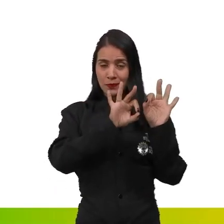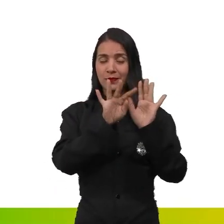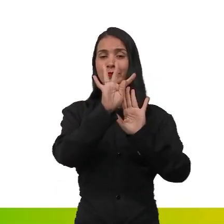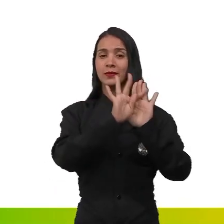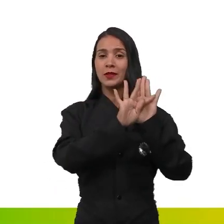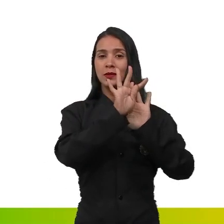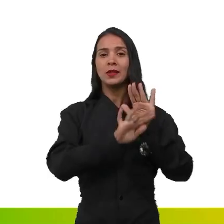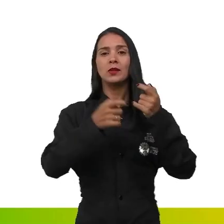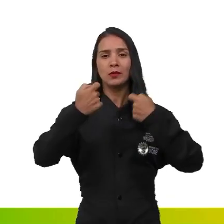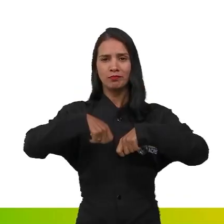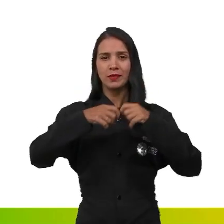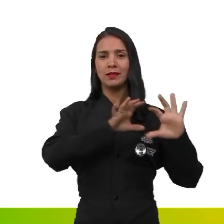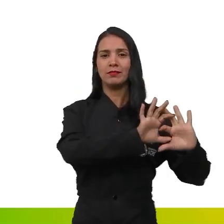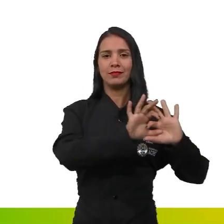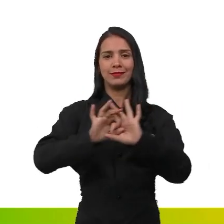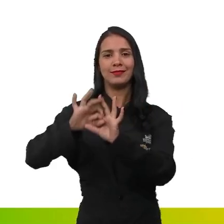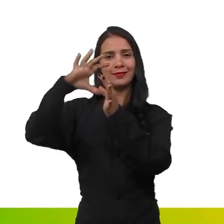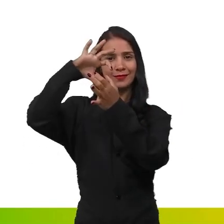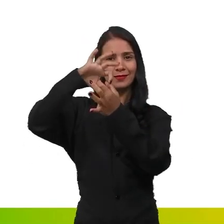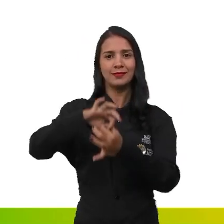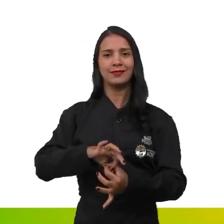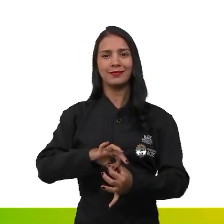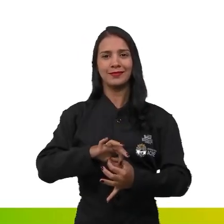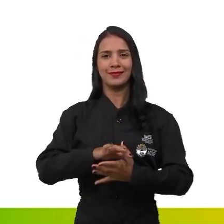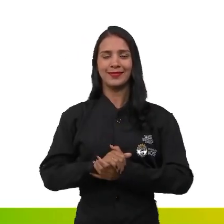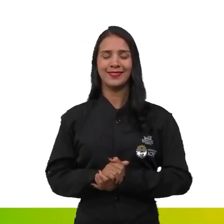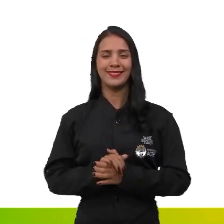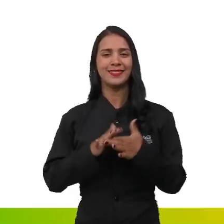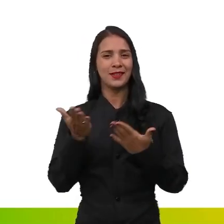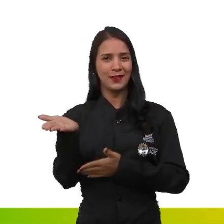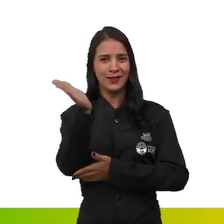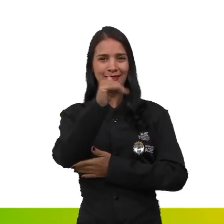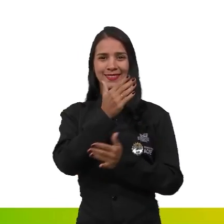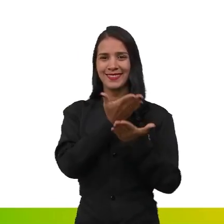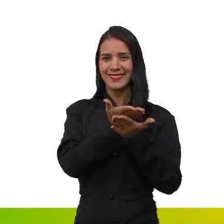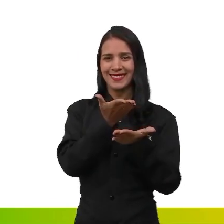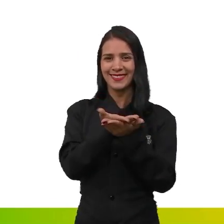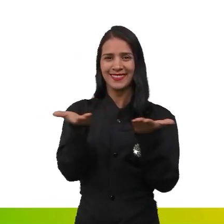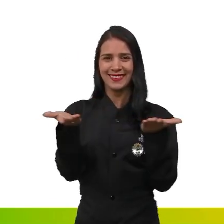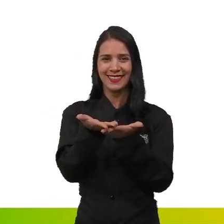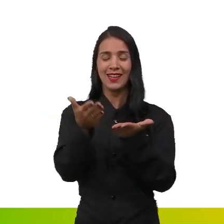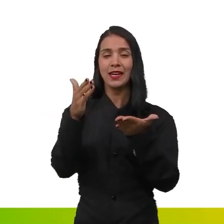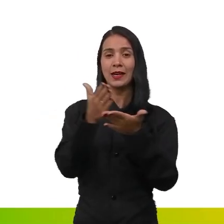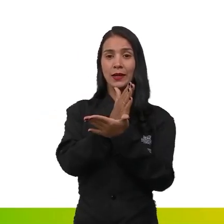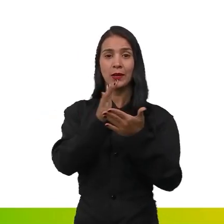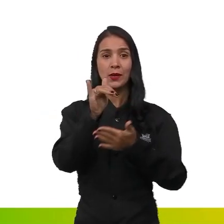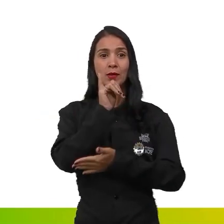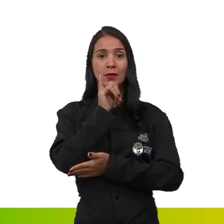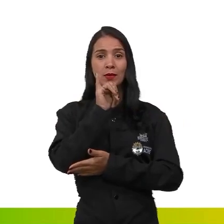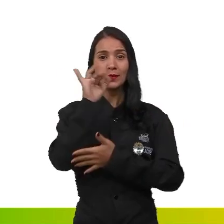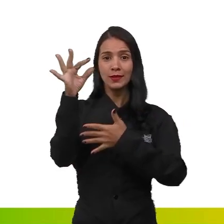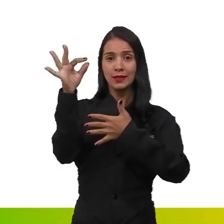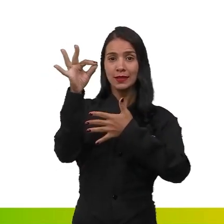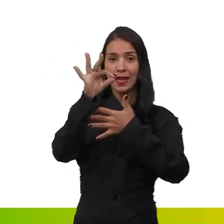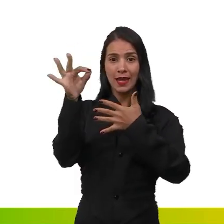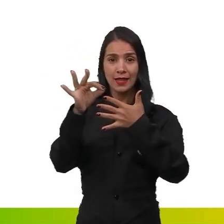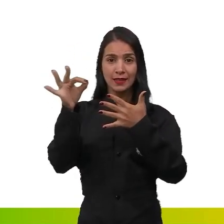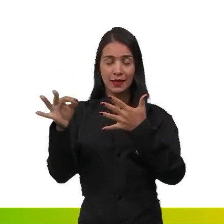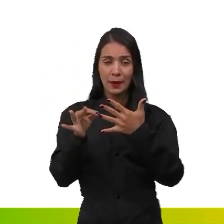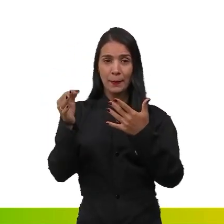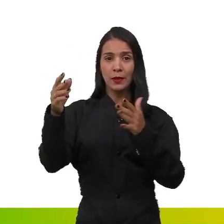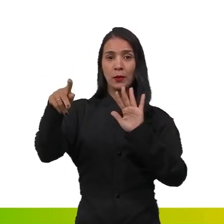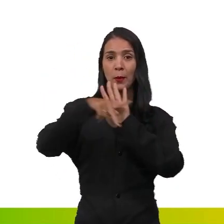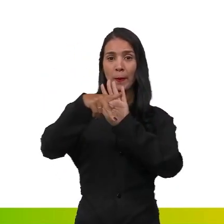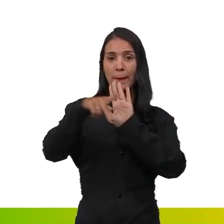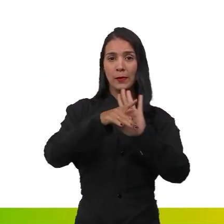coerência é indispensável. E sem mais delongas, vamos aqui aos elementos coesivos, tá? Que